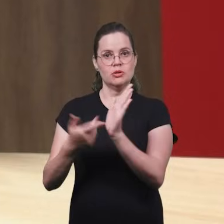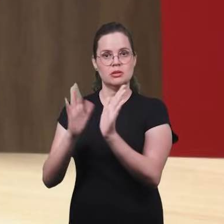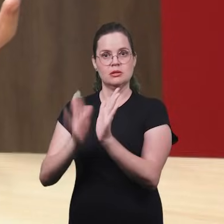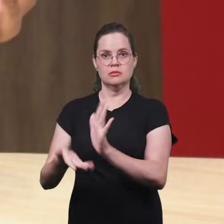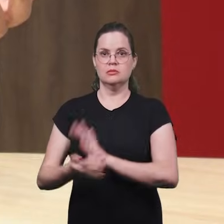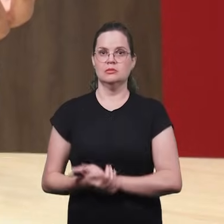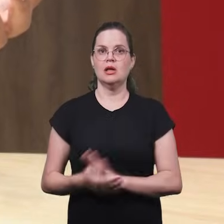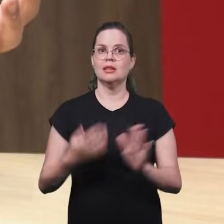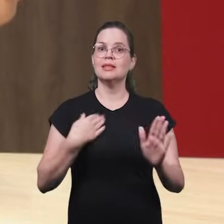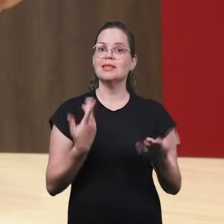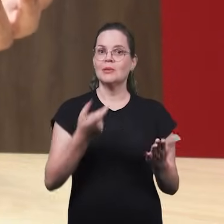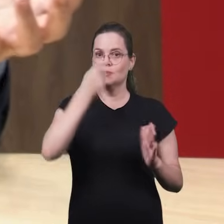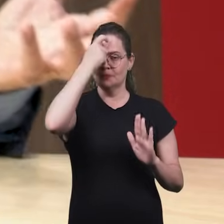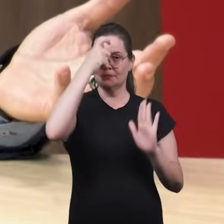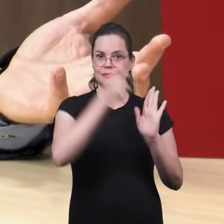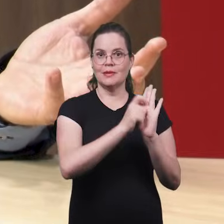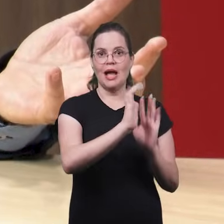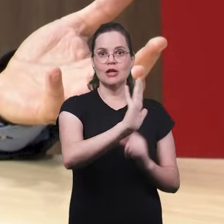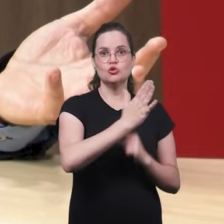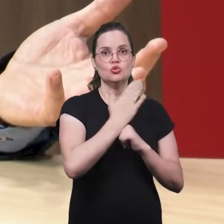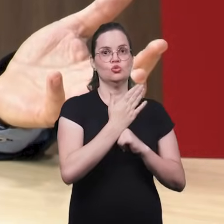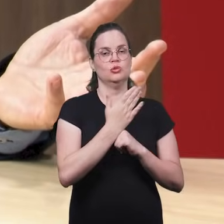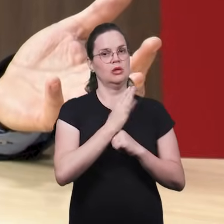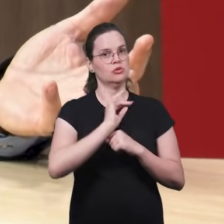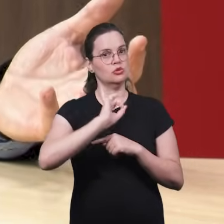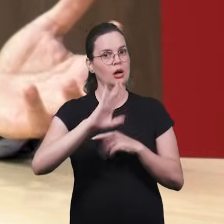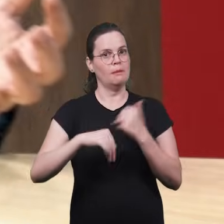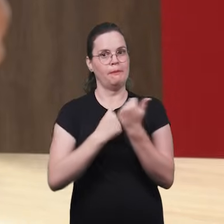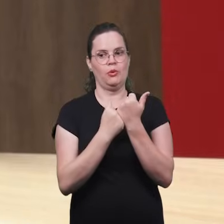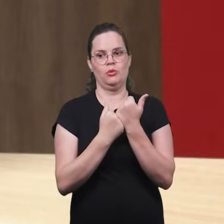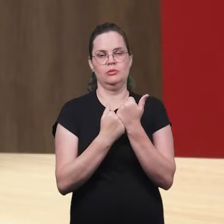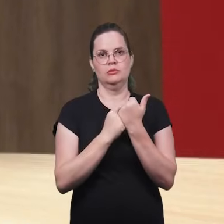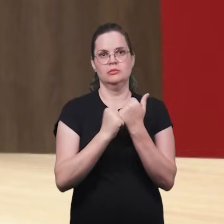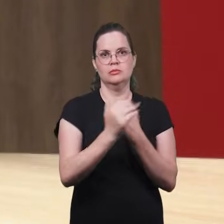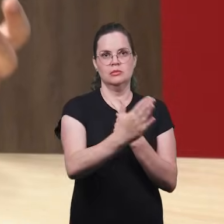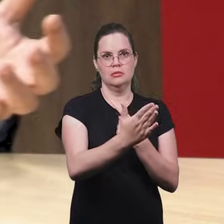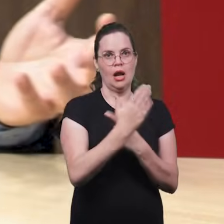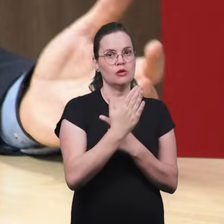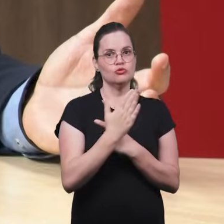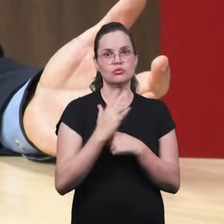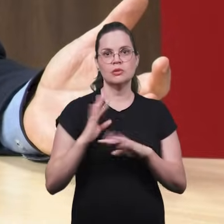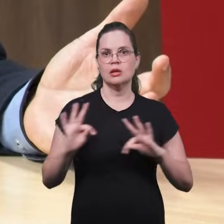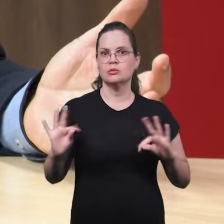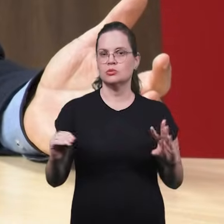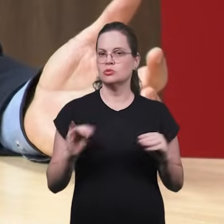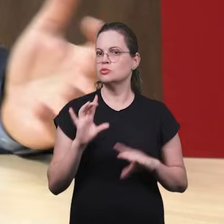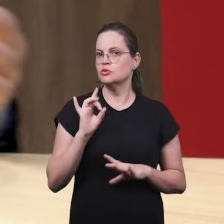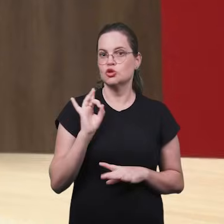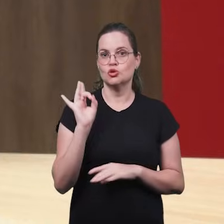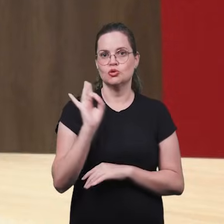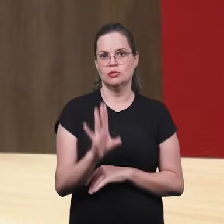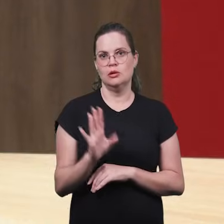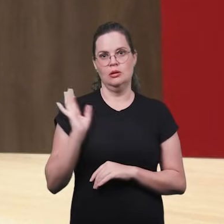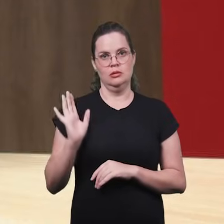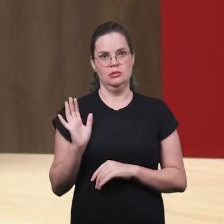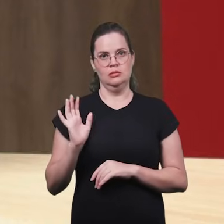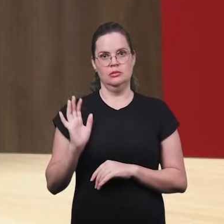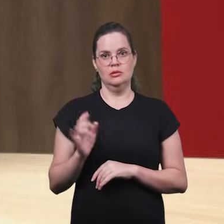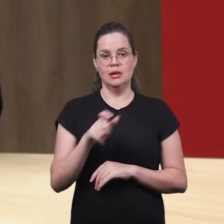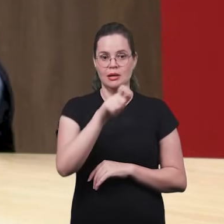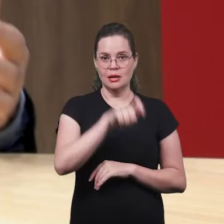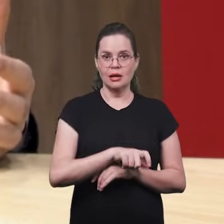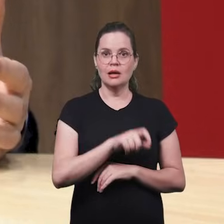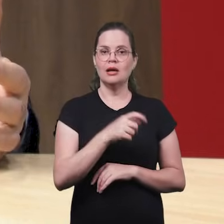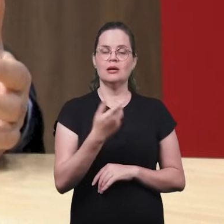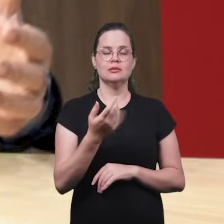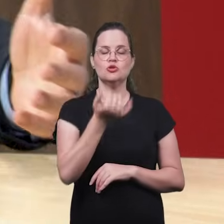a inteligência artificial é um assistente, é um ajudador. É alguém que está para